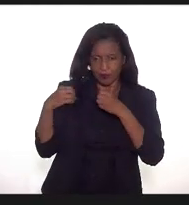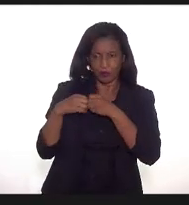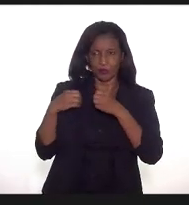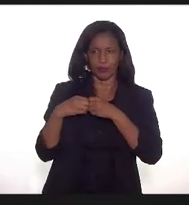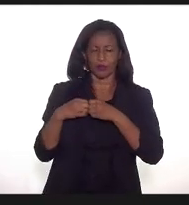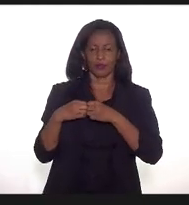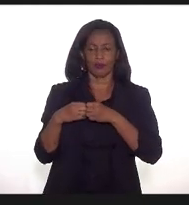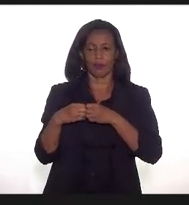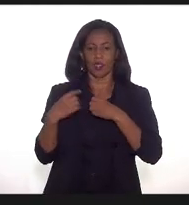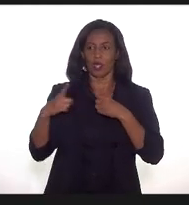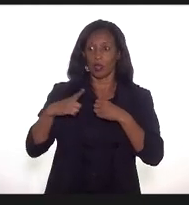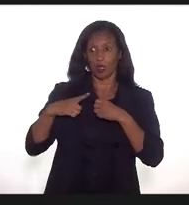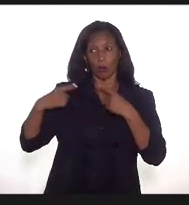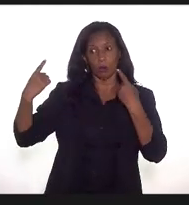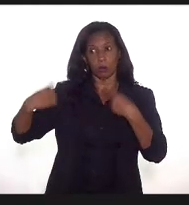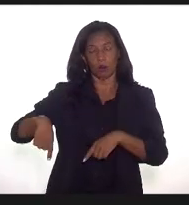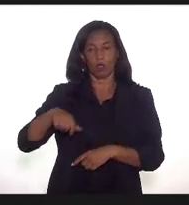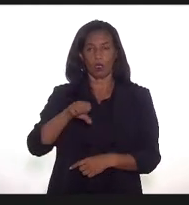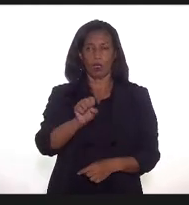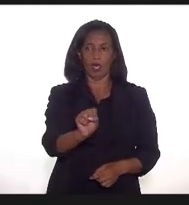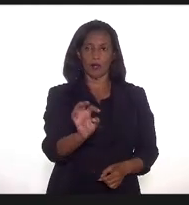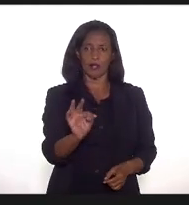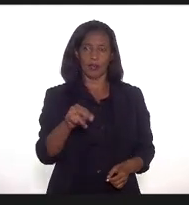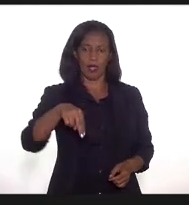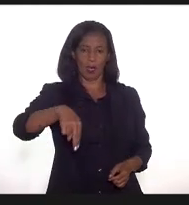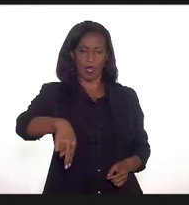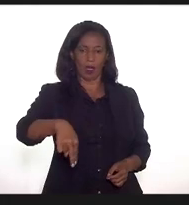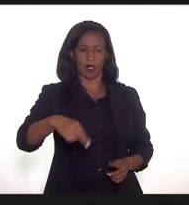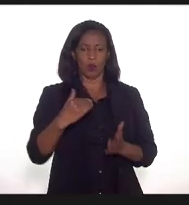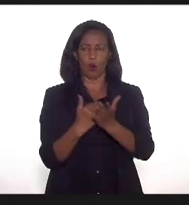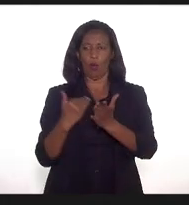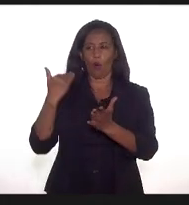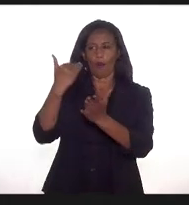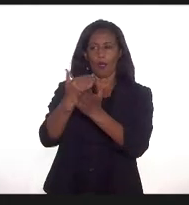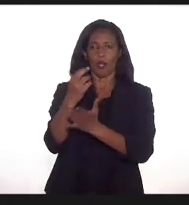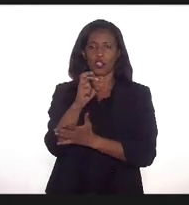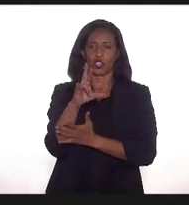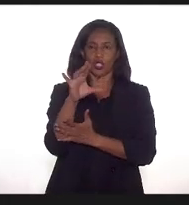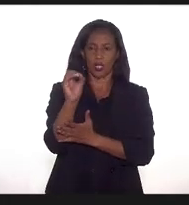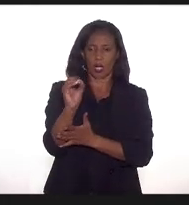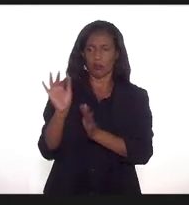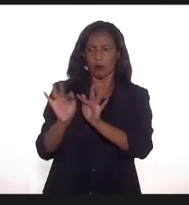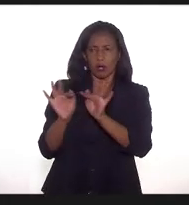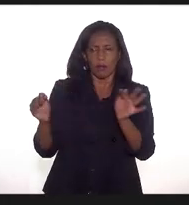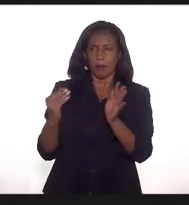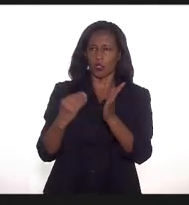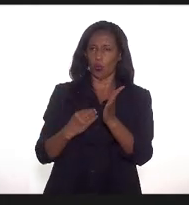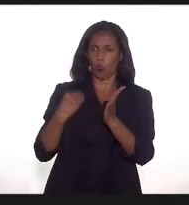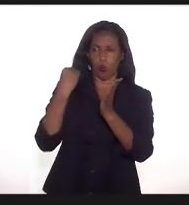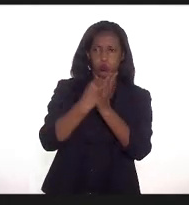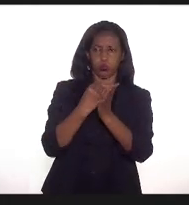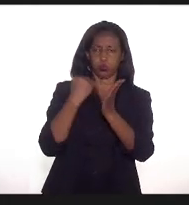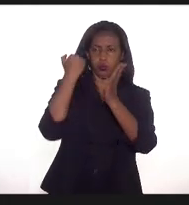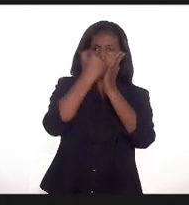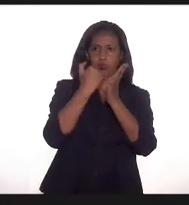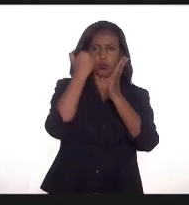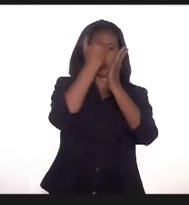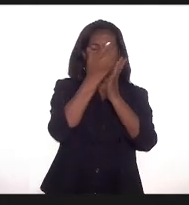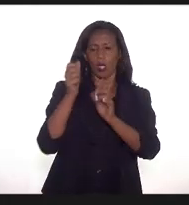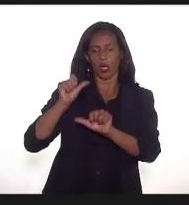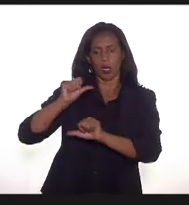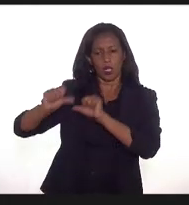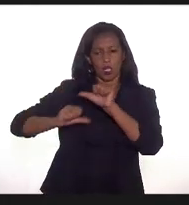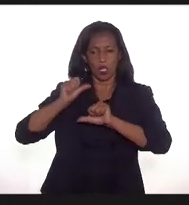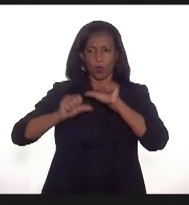tido enfrentamento com a STN com relação a operações de crédito, simplesmente a aditivos que não modificam a situação financeira de